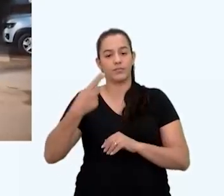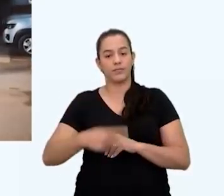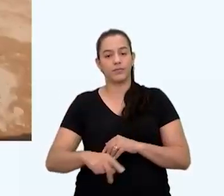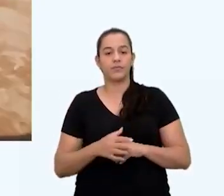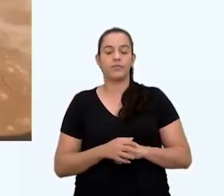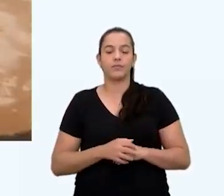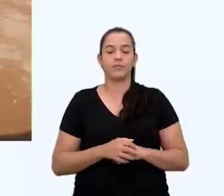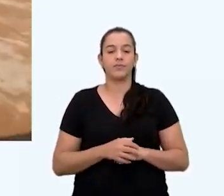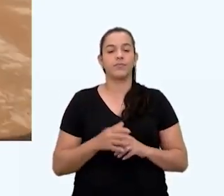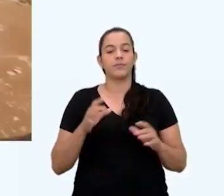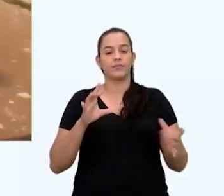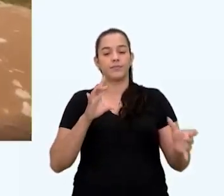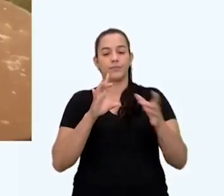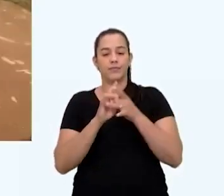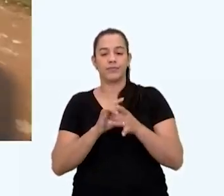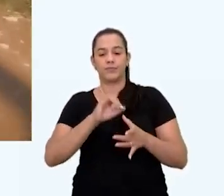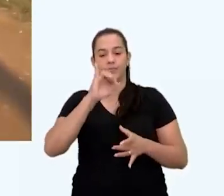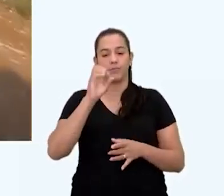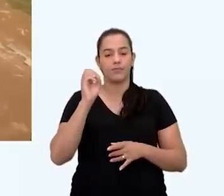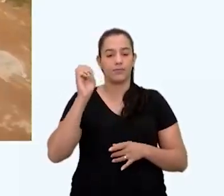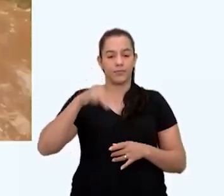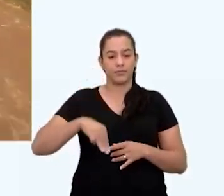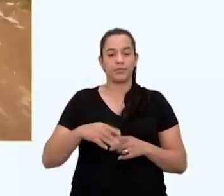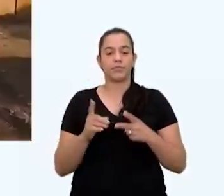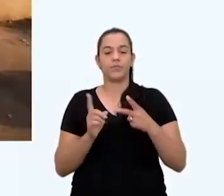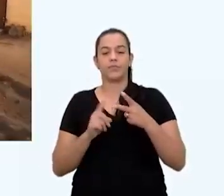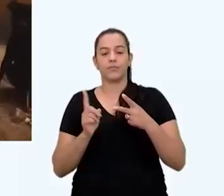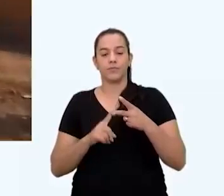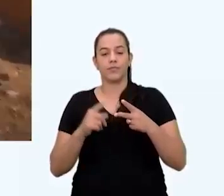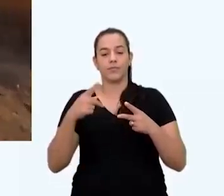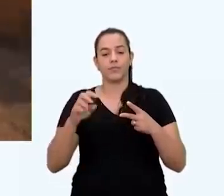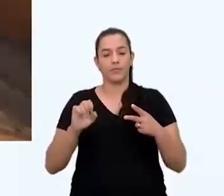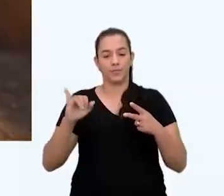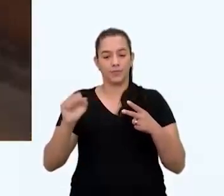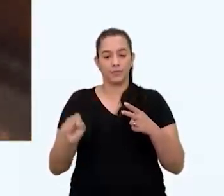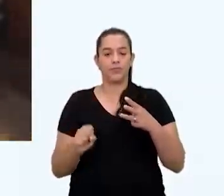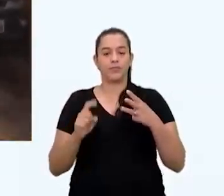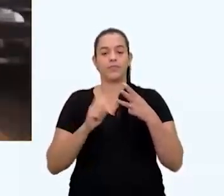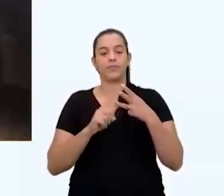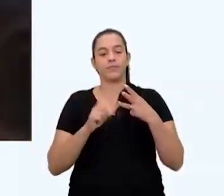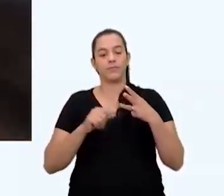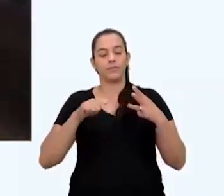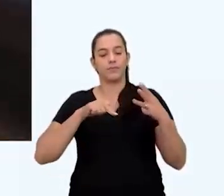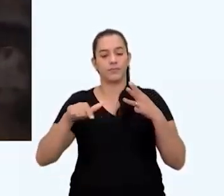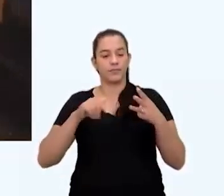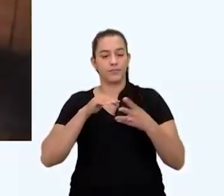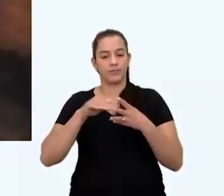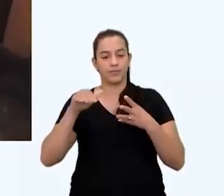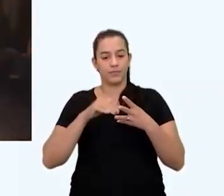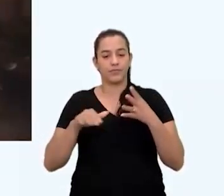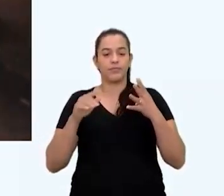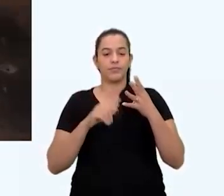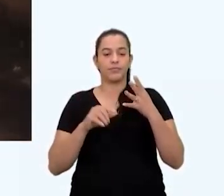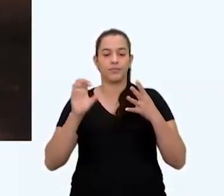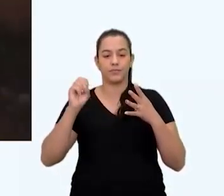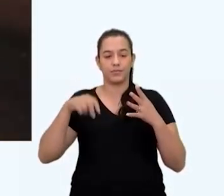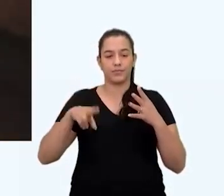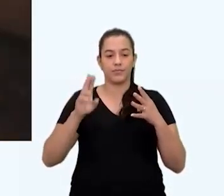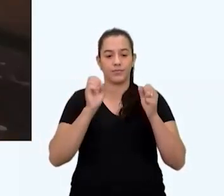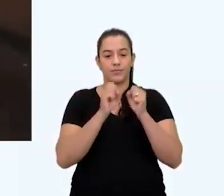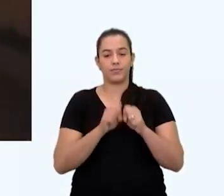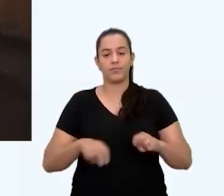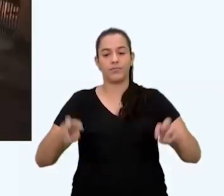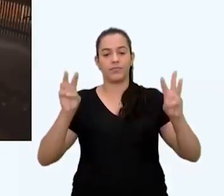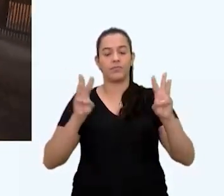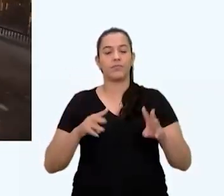meio de uma parceria entre o ICOM, o Instituto Padre Wilson Grow, o Ministério Público do Trabalho em Santa Catarina, o UNOPS, agência da